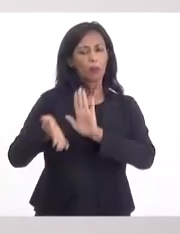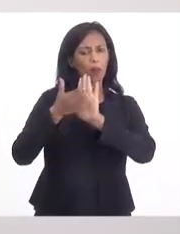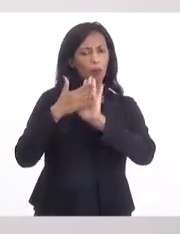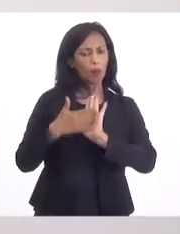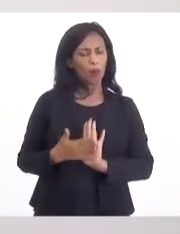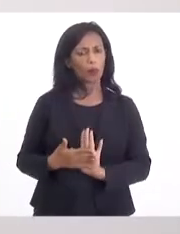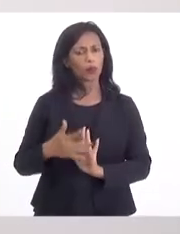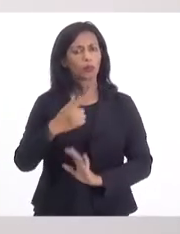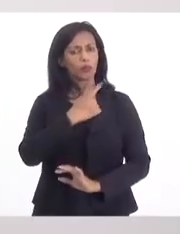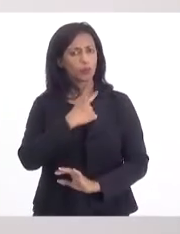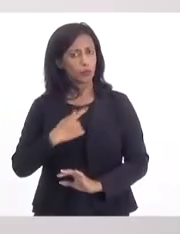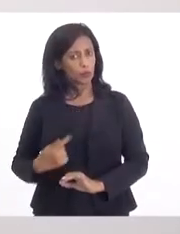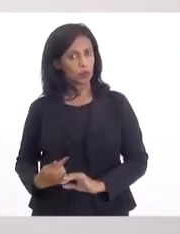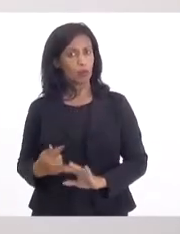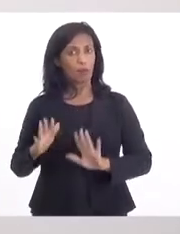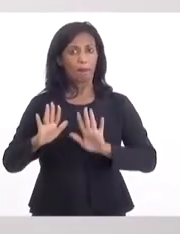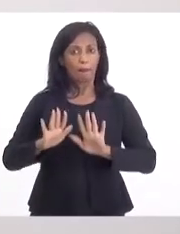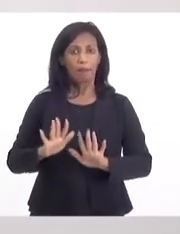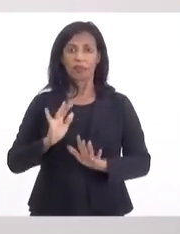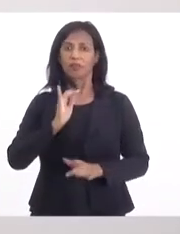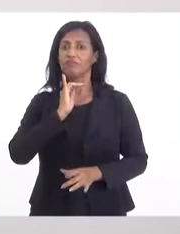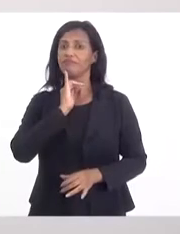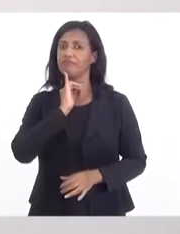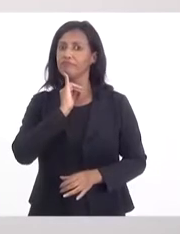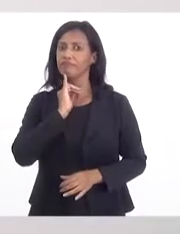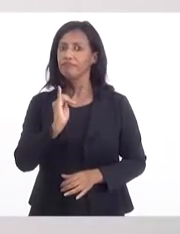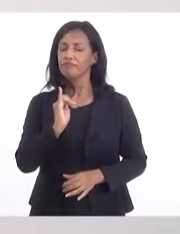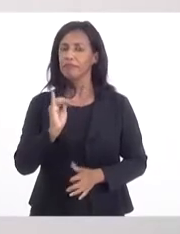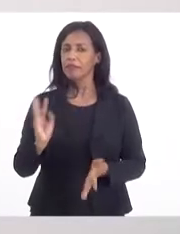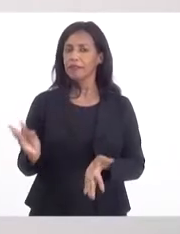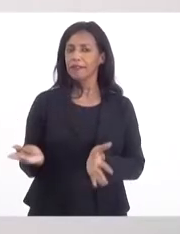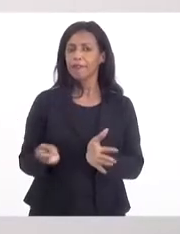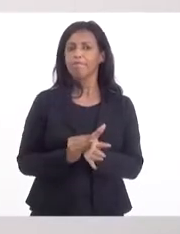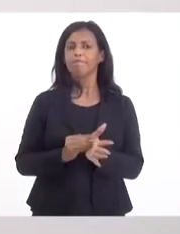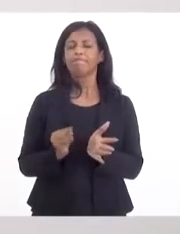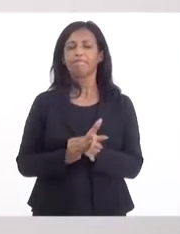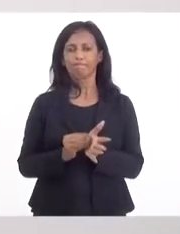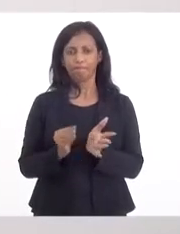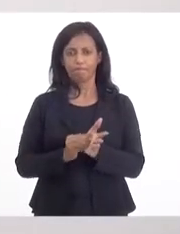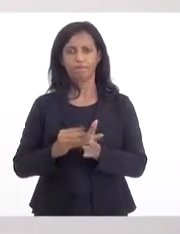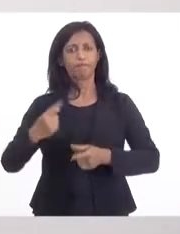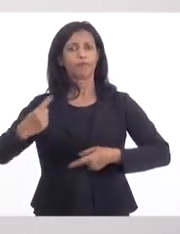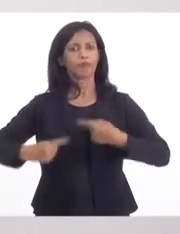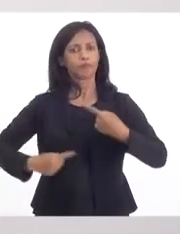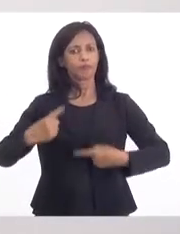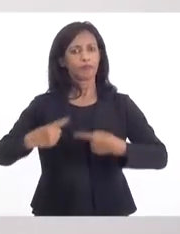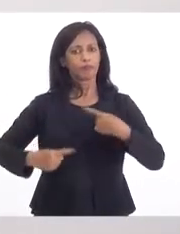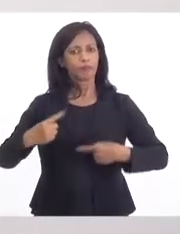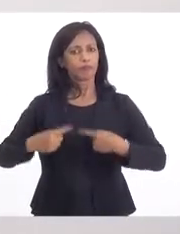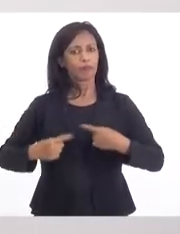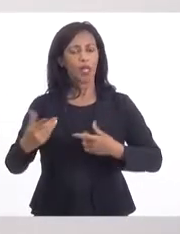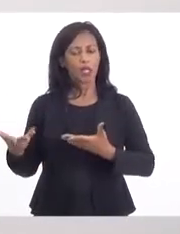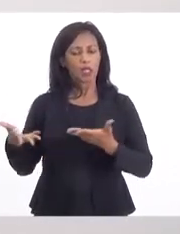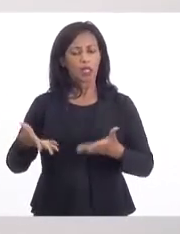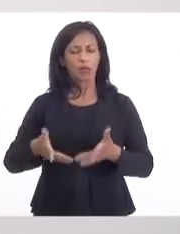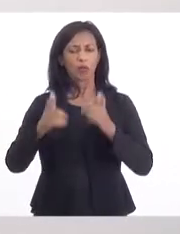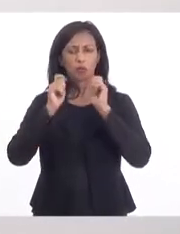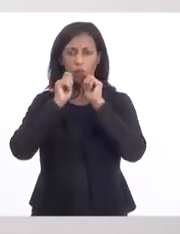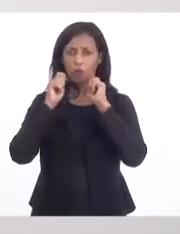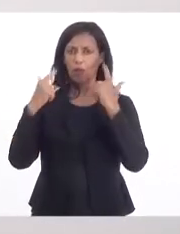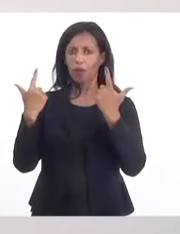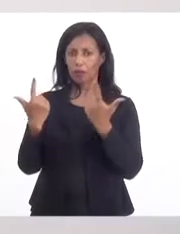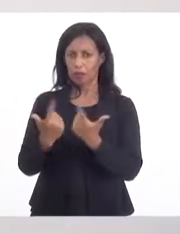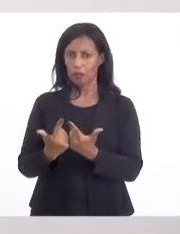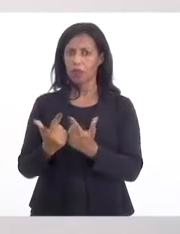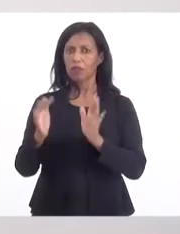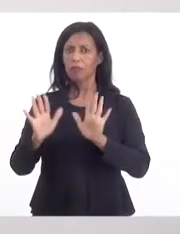pelo governo, mas que, infelizmente, ainda carece de debate, não só com essa casa